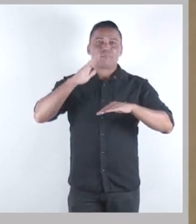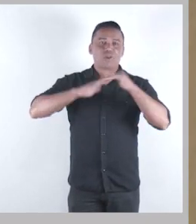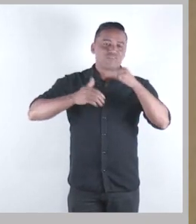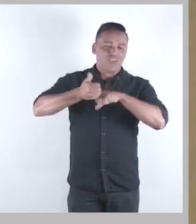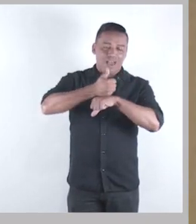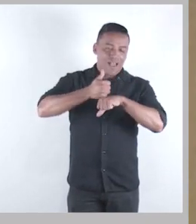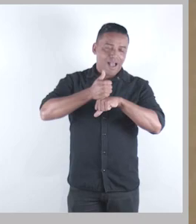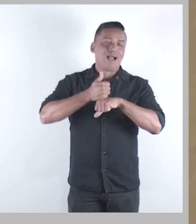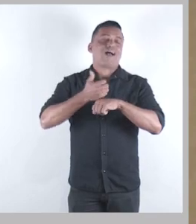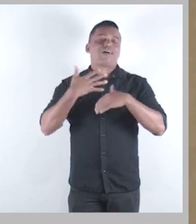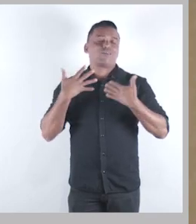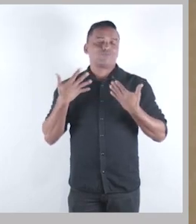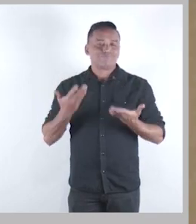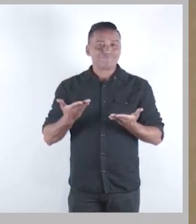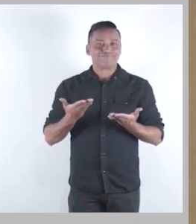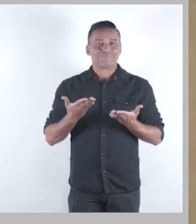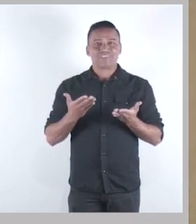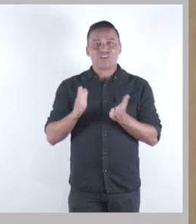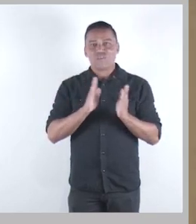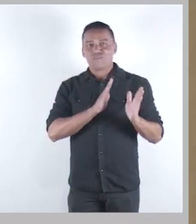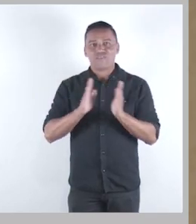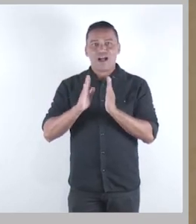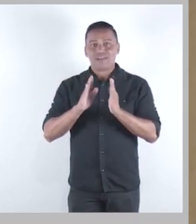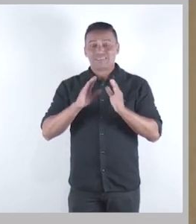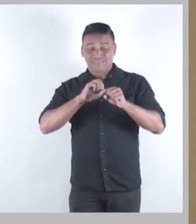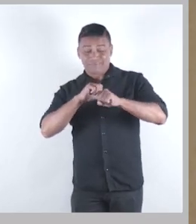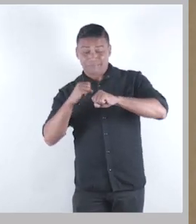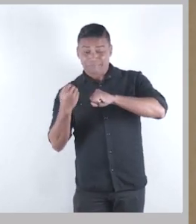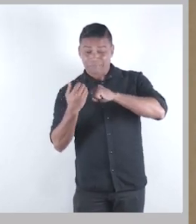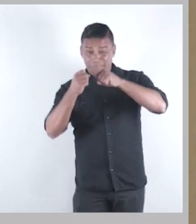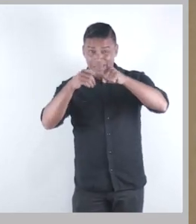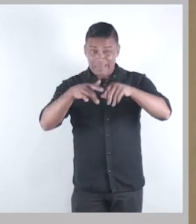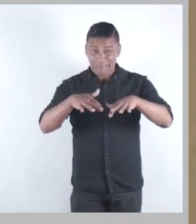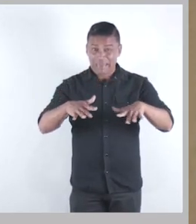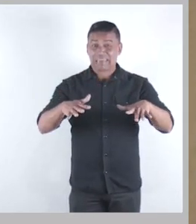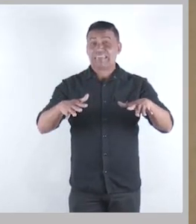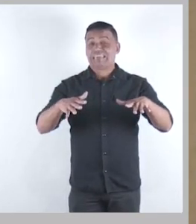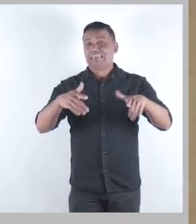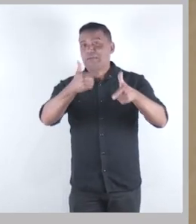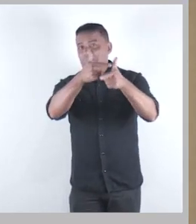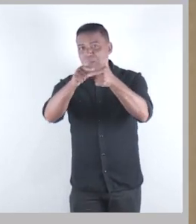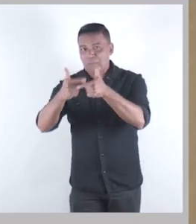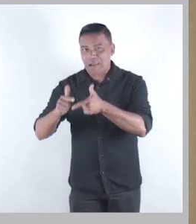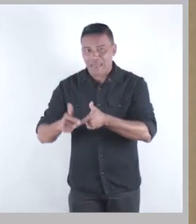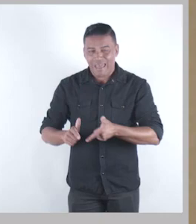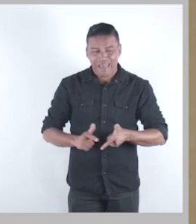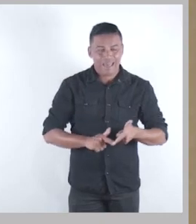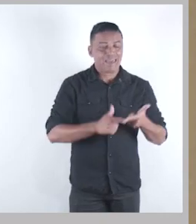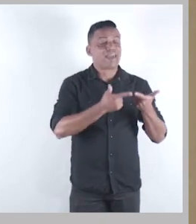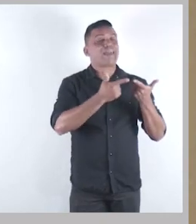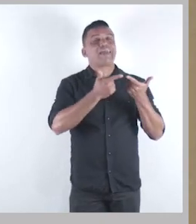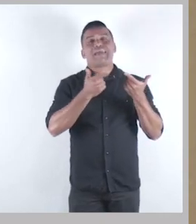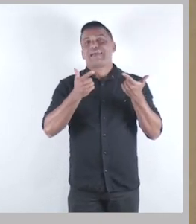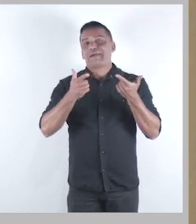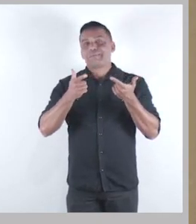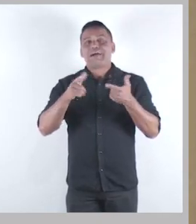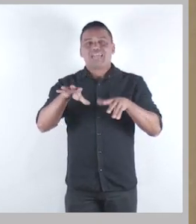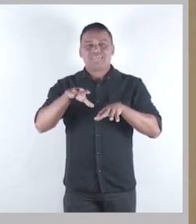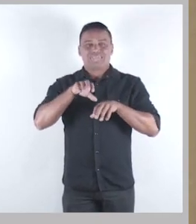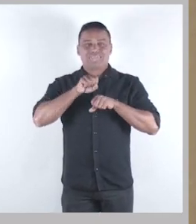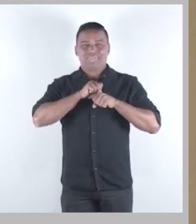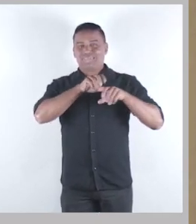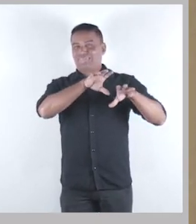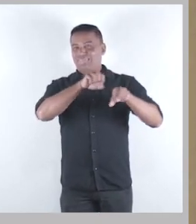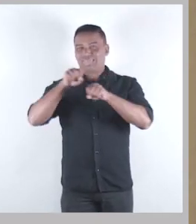Ainda que nesta fase da pandemia, com tudo que implica esta questão toda do coronavírus,